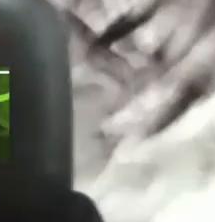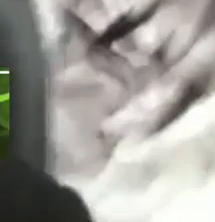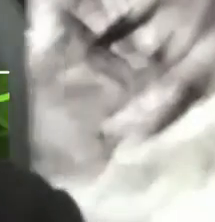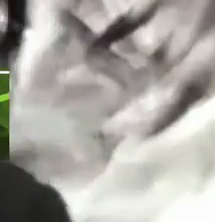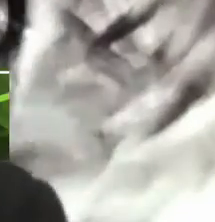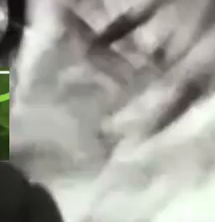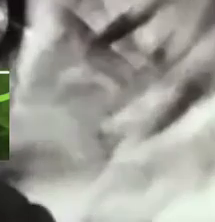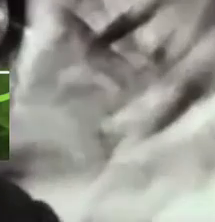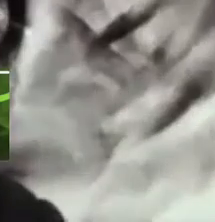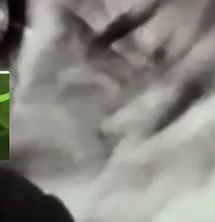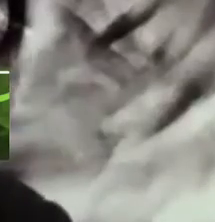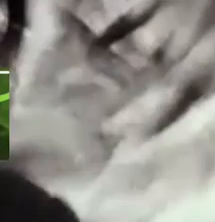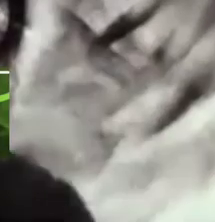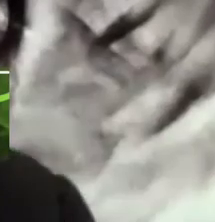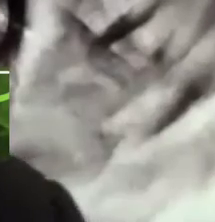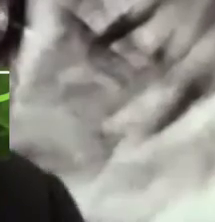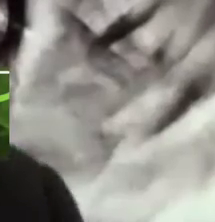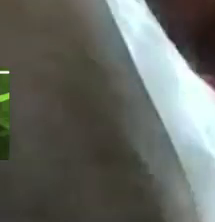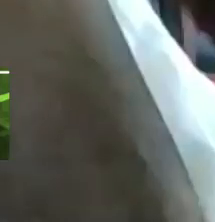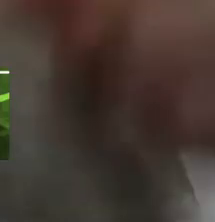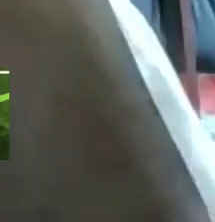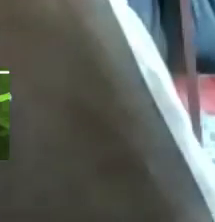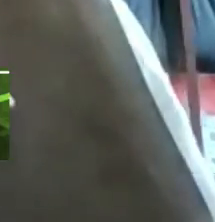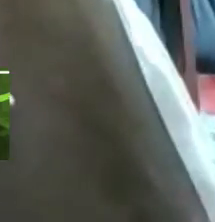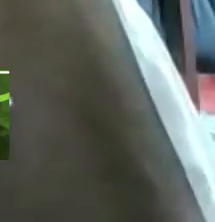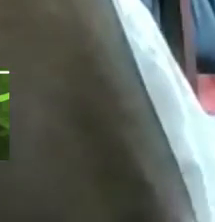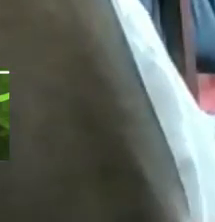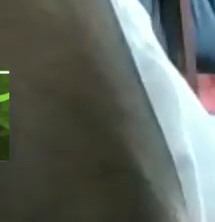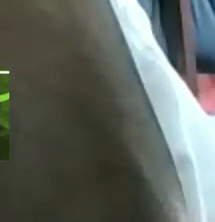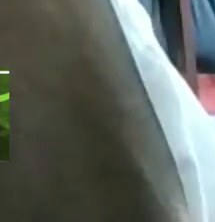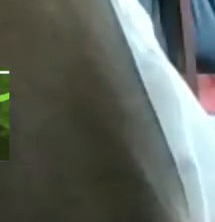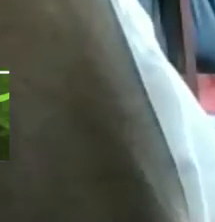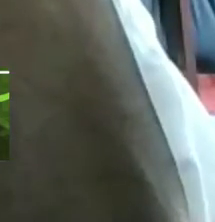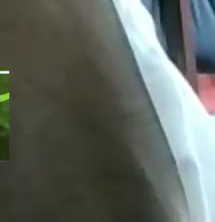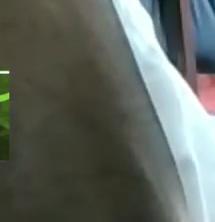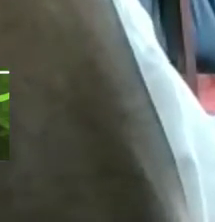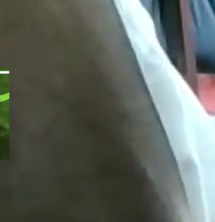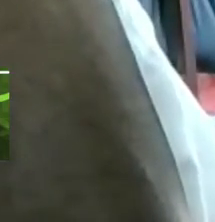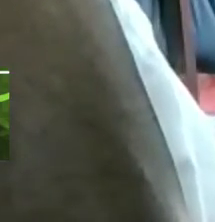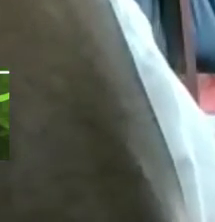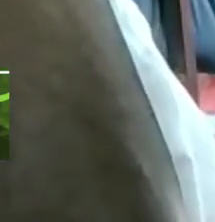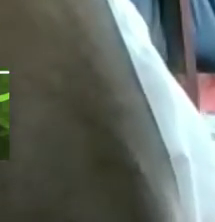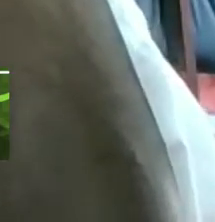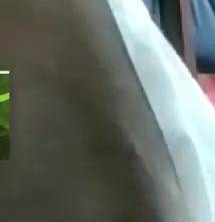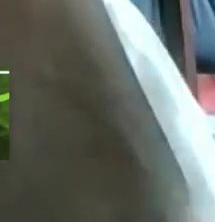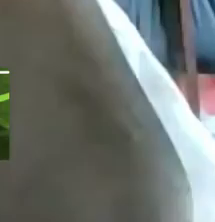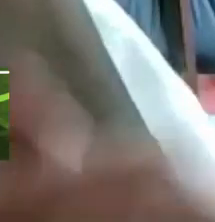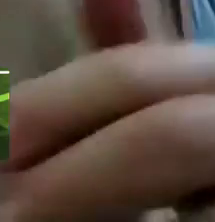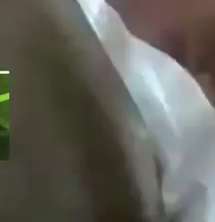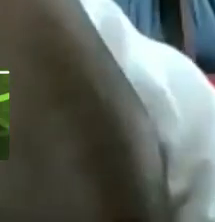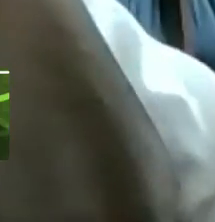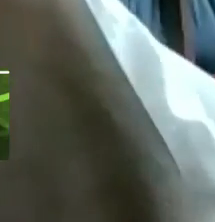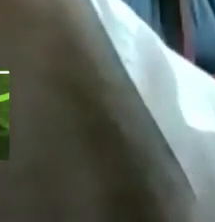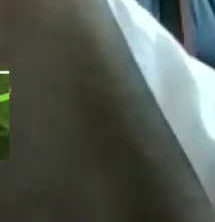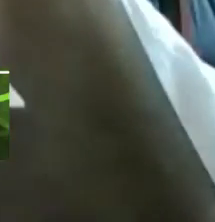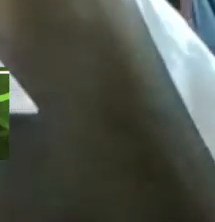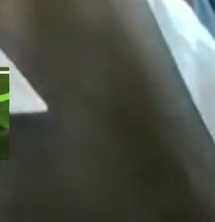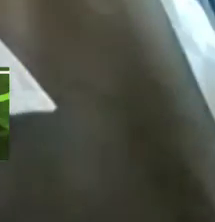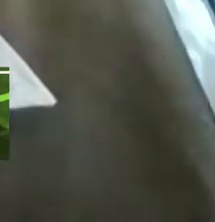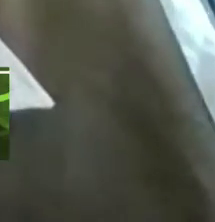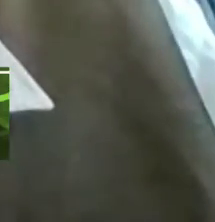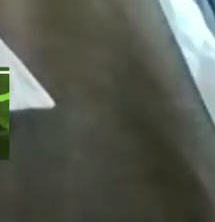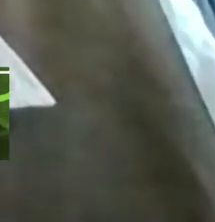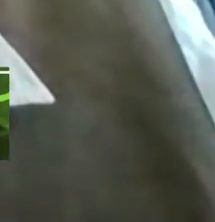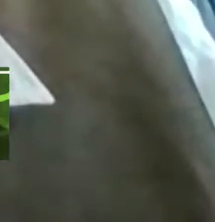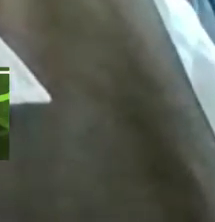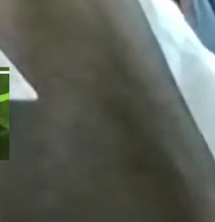Freire como lembrar Milton Santos um grande geógrafo humanista que nos deixou a gente tem lembrar tanta gente